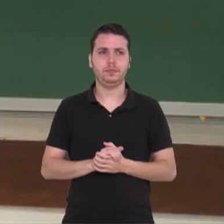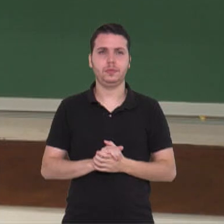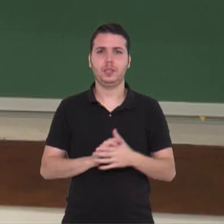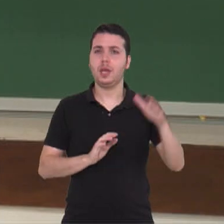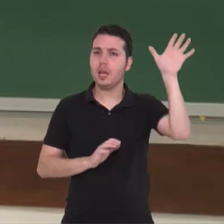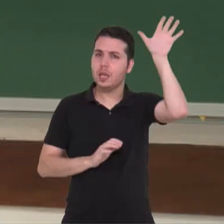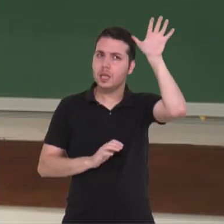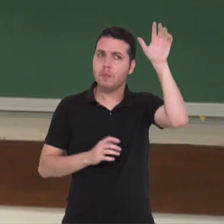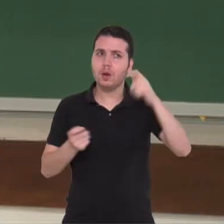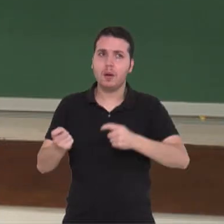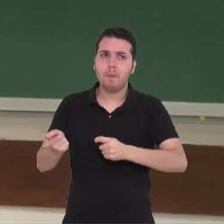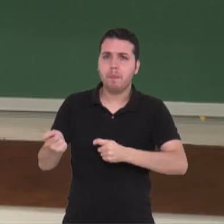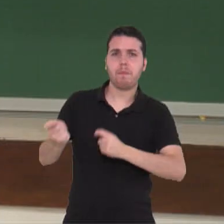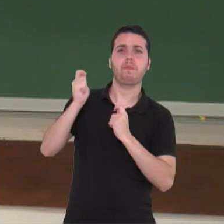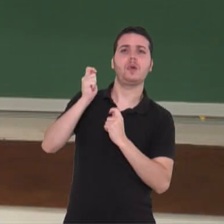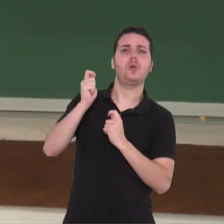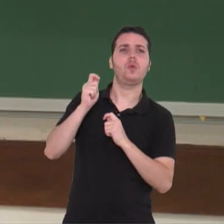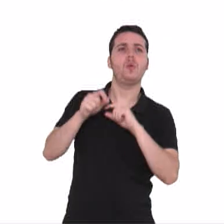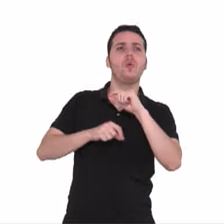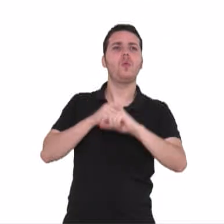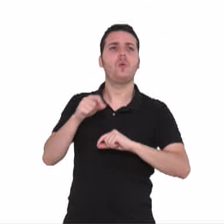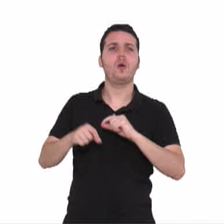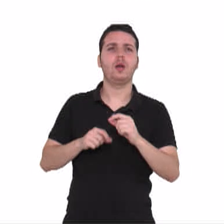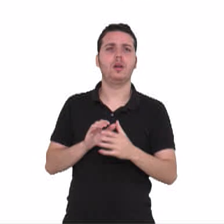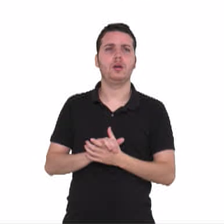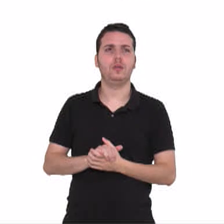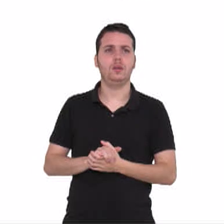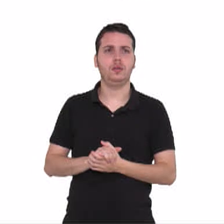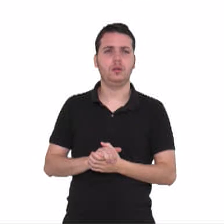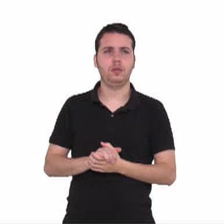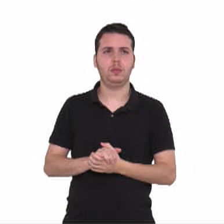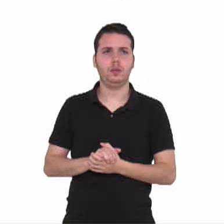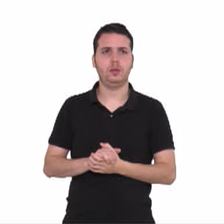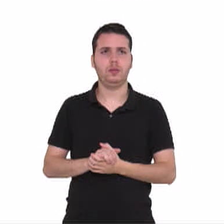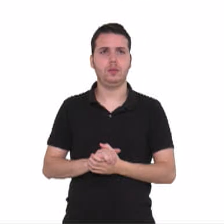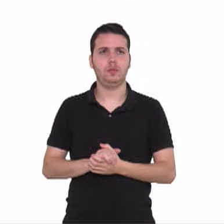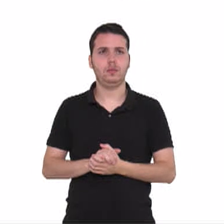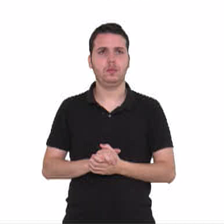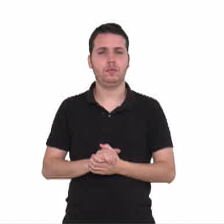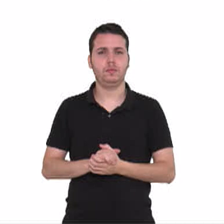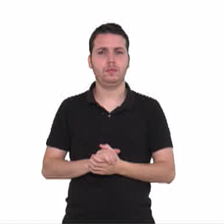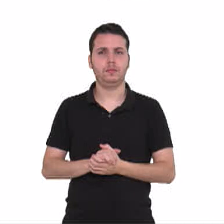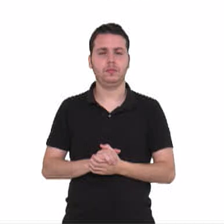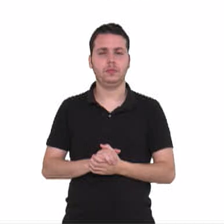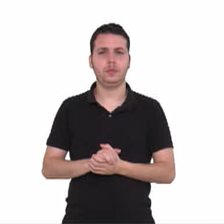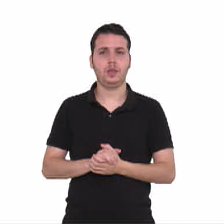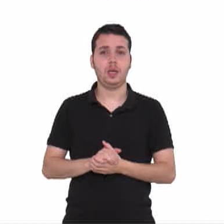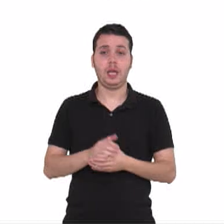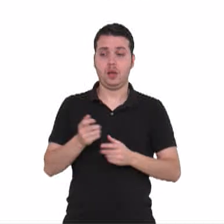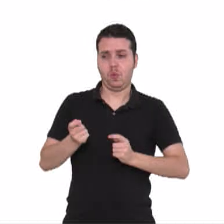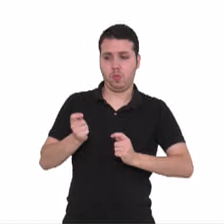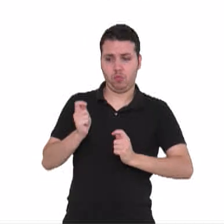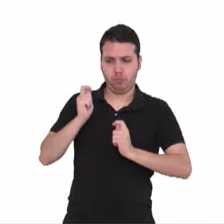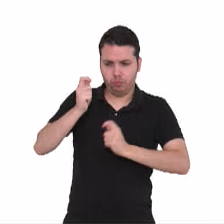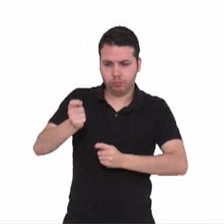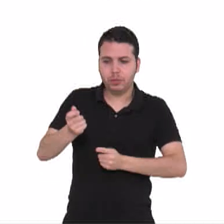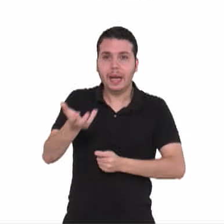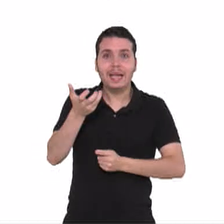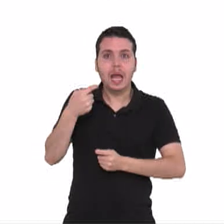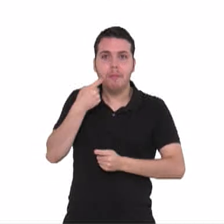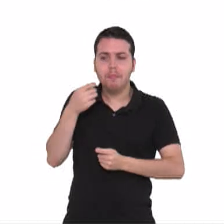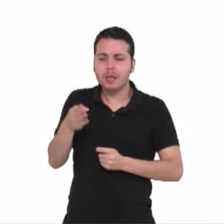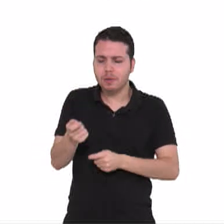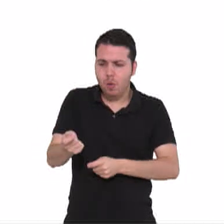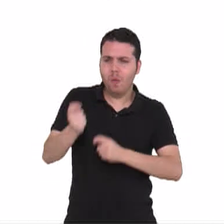Cebolinha pescou no lago, ali no rio? O que, que ele pescou? Ele queria pescar um peixe, mas ele colocou o quê? Ele pescou um